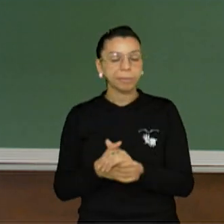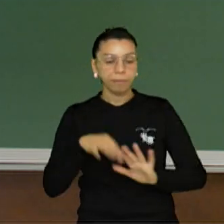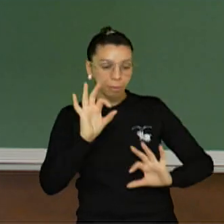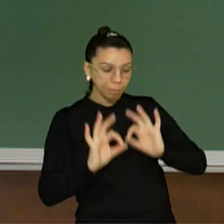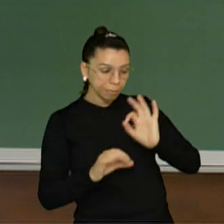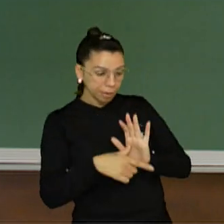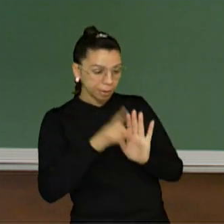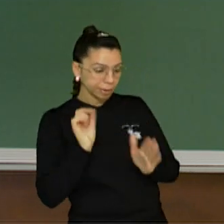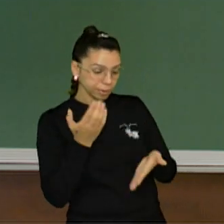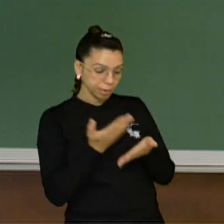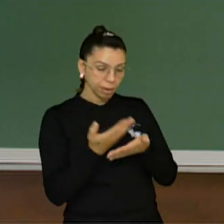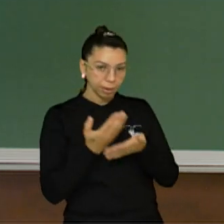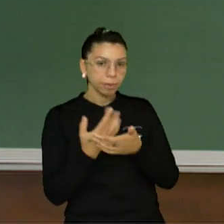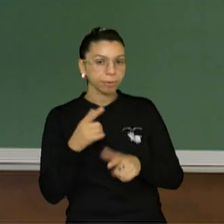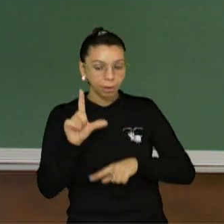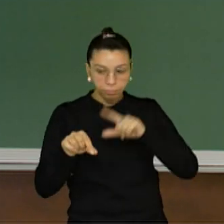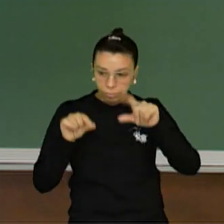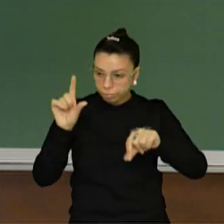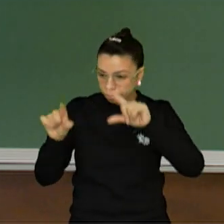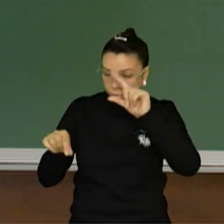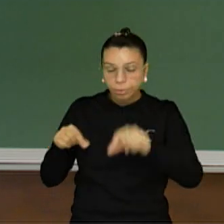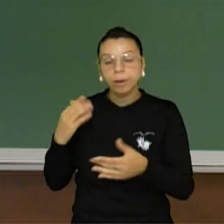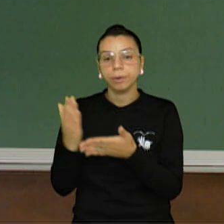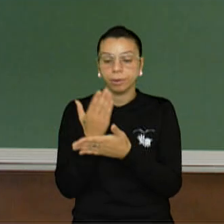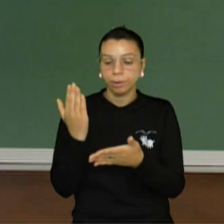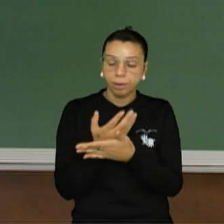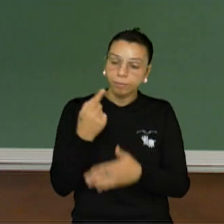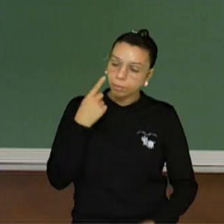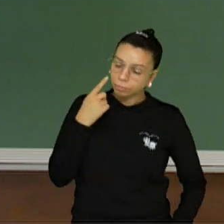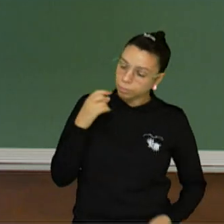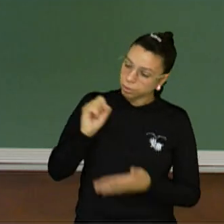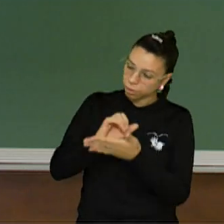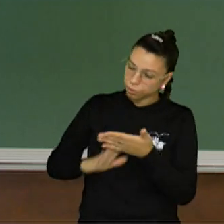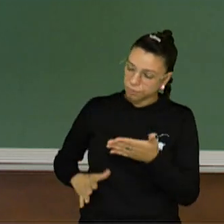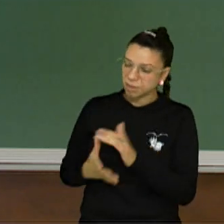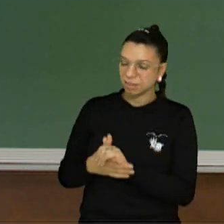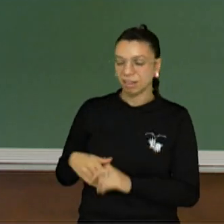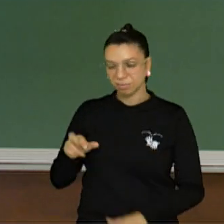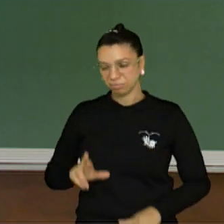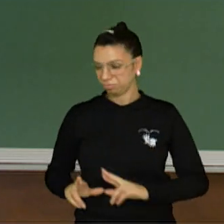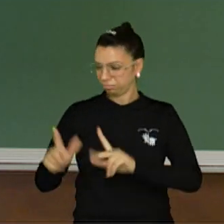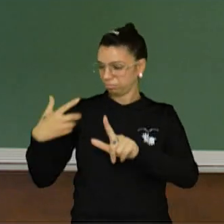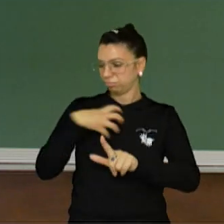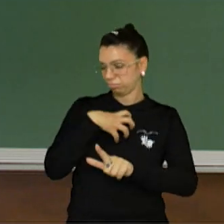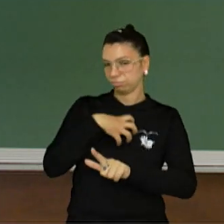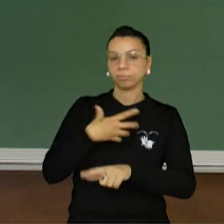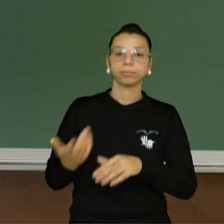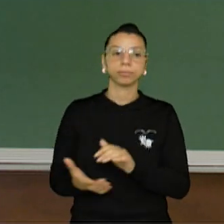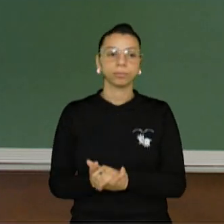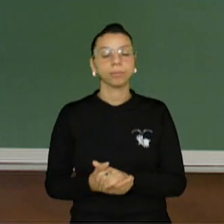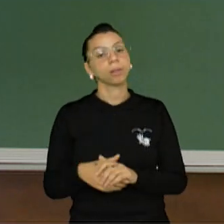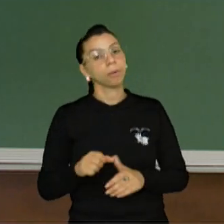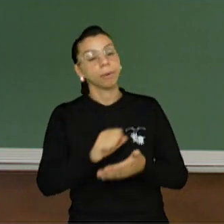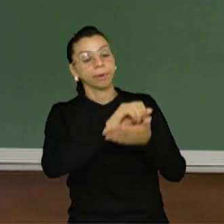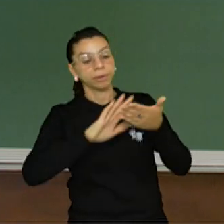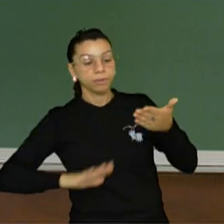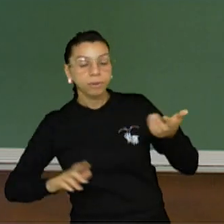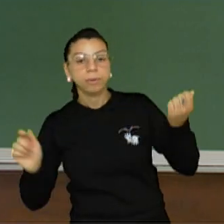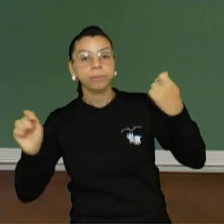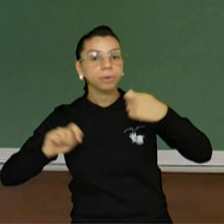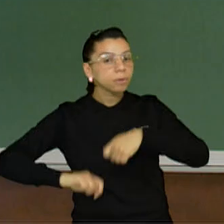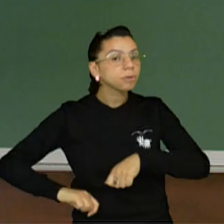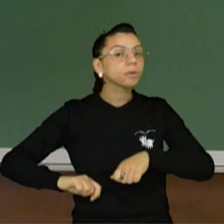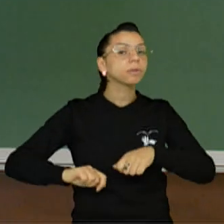essa aula, eu pego vários livros e vejo, esse exercício aqui tá um pouquinho diferente, né? Exercício, gente, geralmente